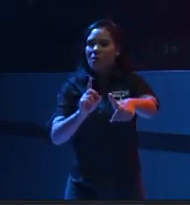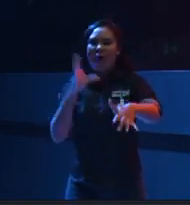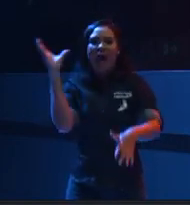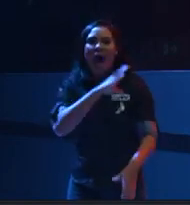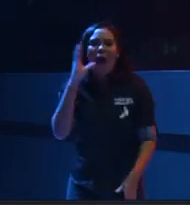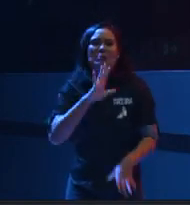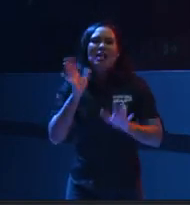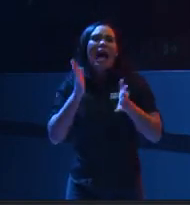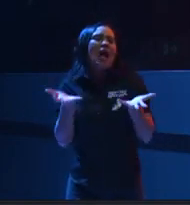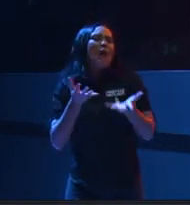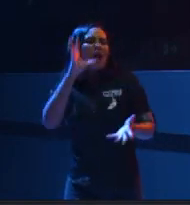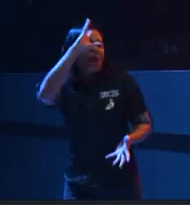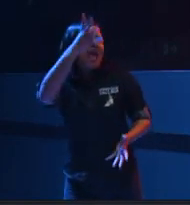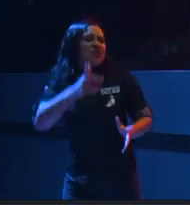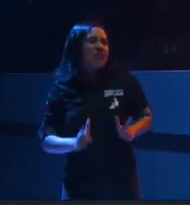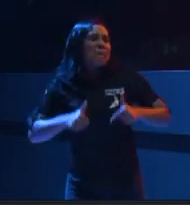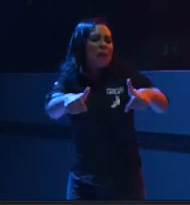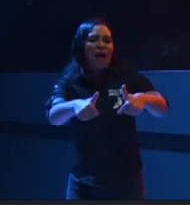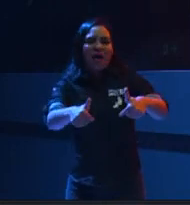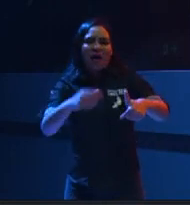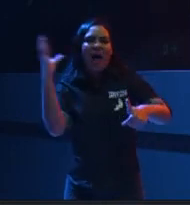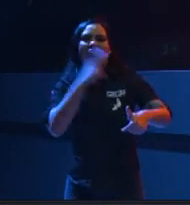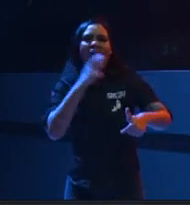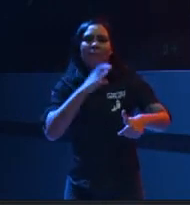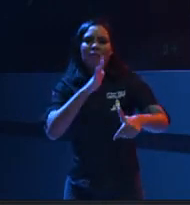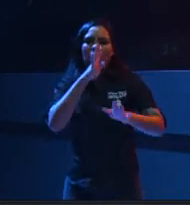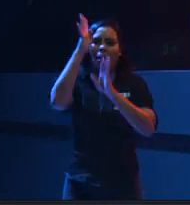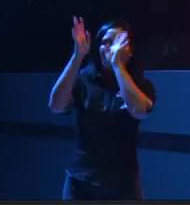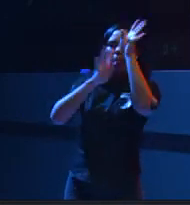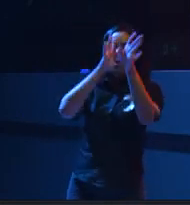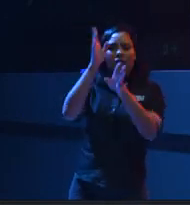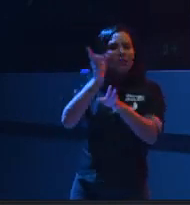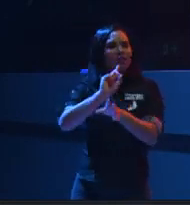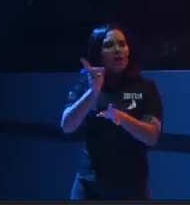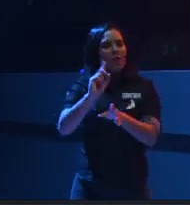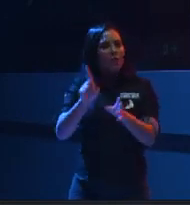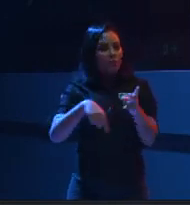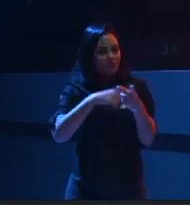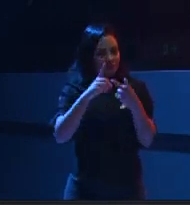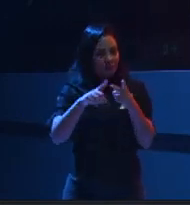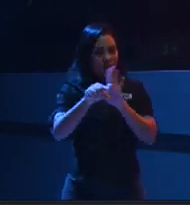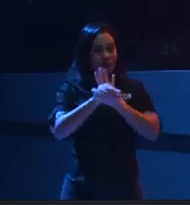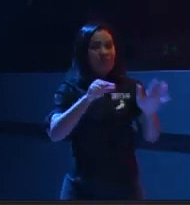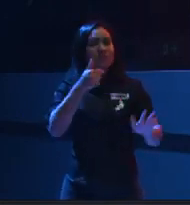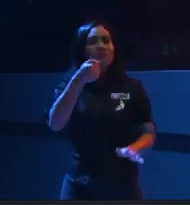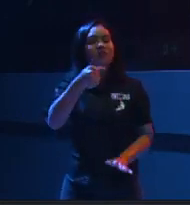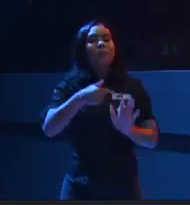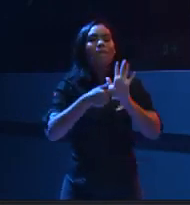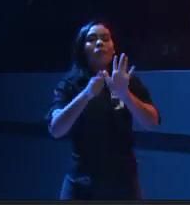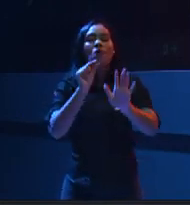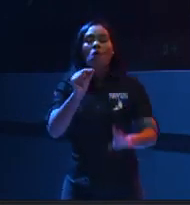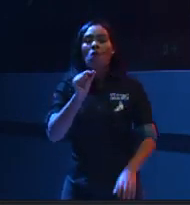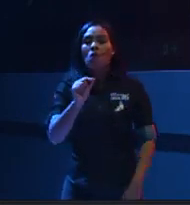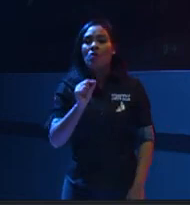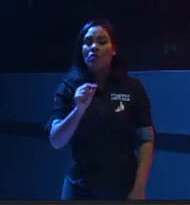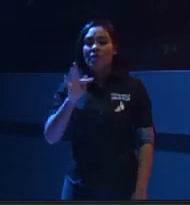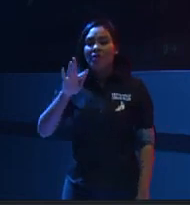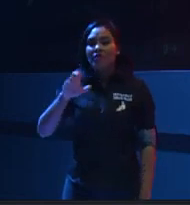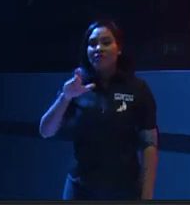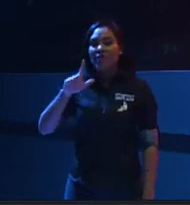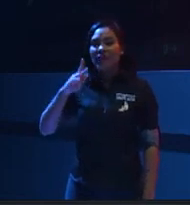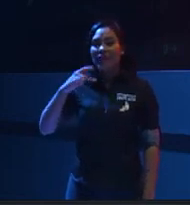resolver o problema Olha o versículo 7 Felipe respondeu duzentos denários não